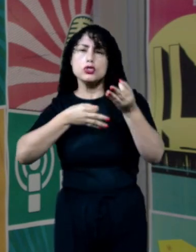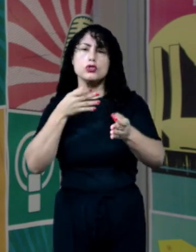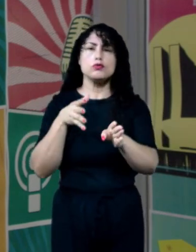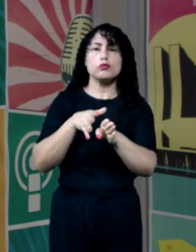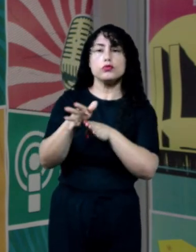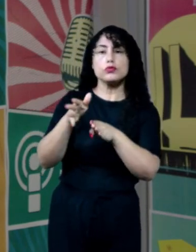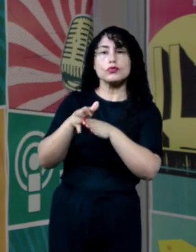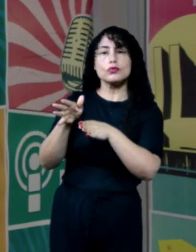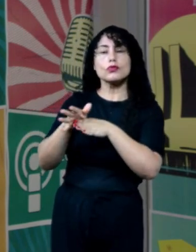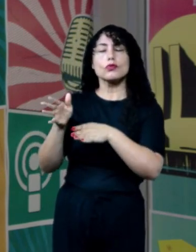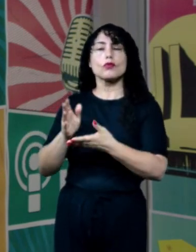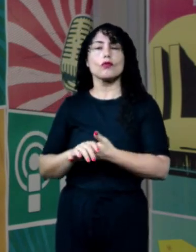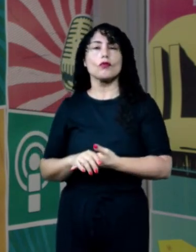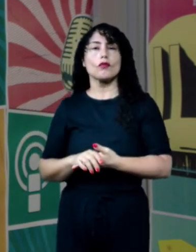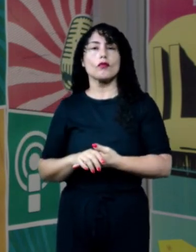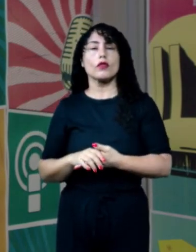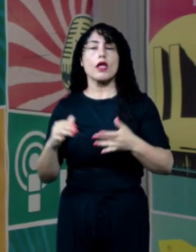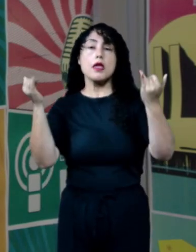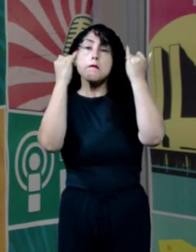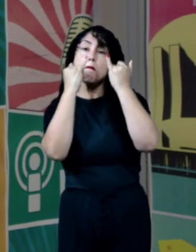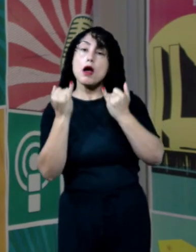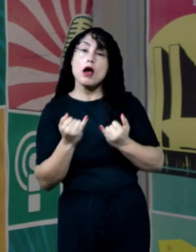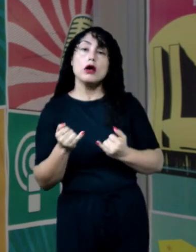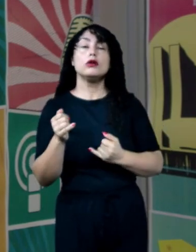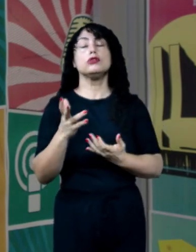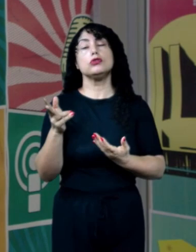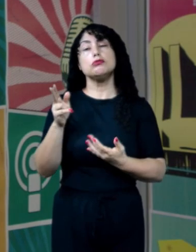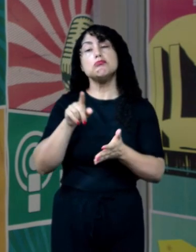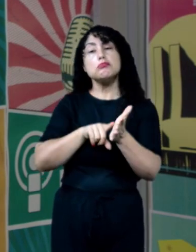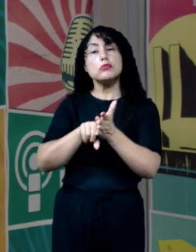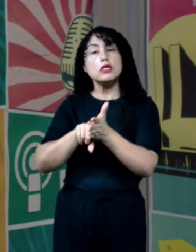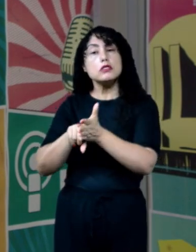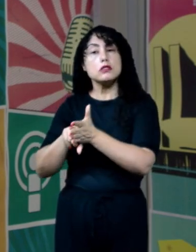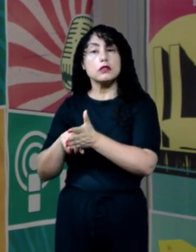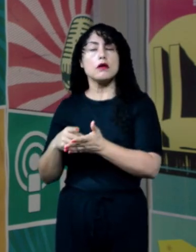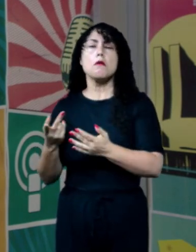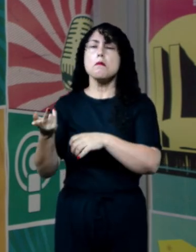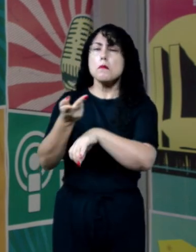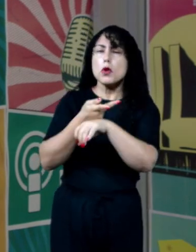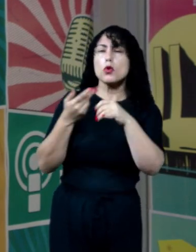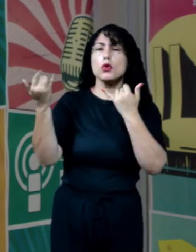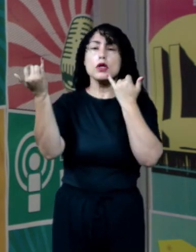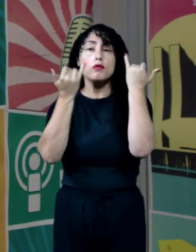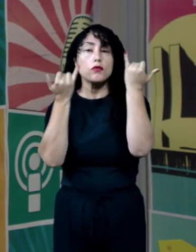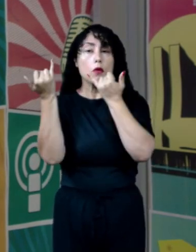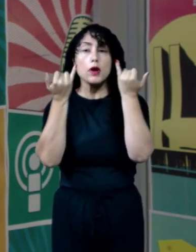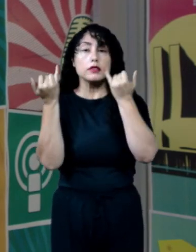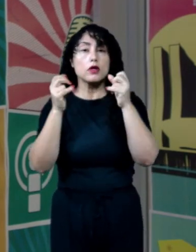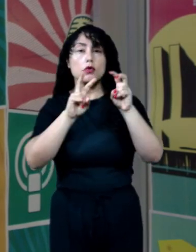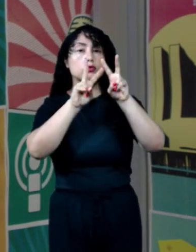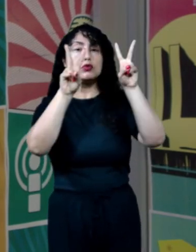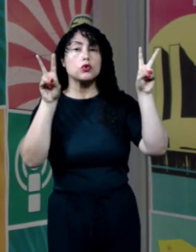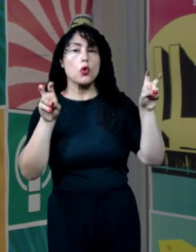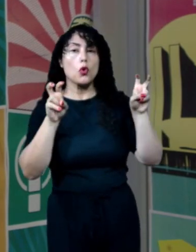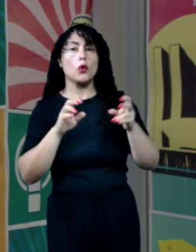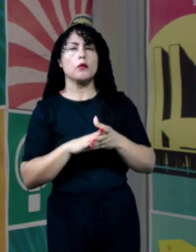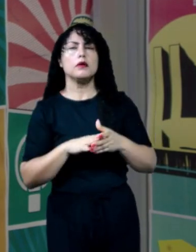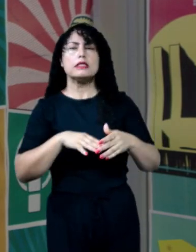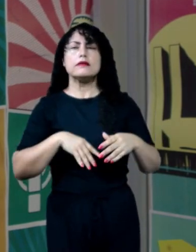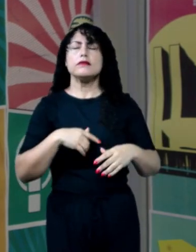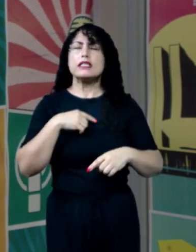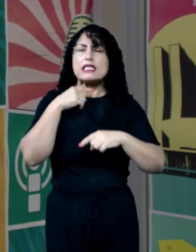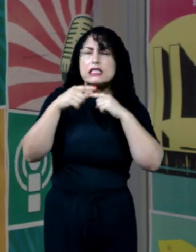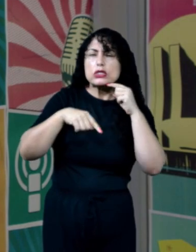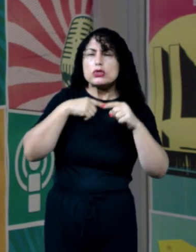a gente já falou aqui, questão da imagem. E assim, procure mais informações sobre. Sempre questione a si mesmo,